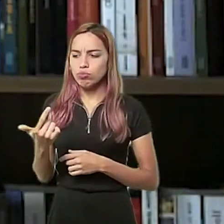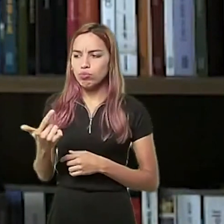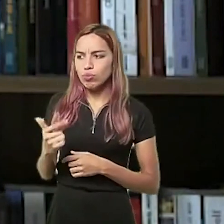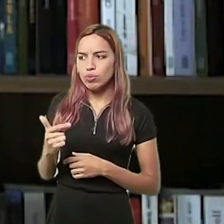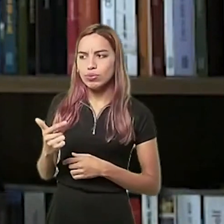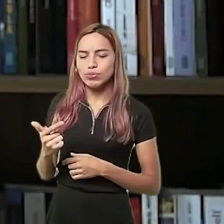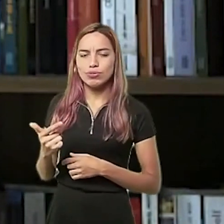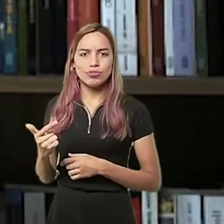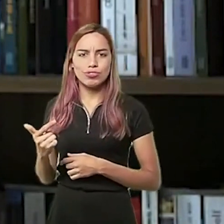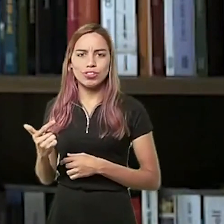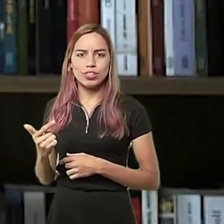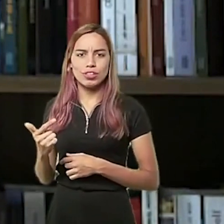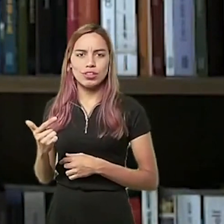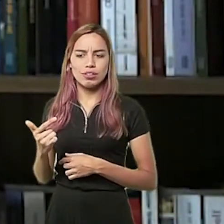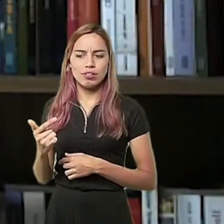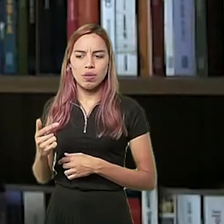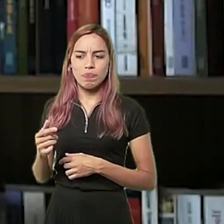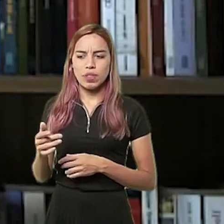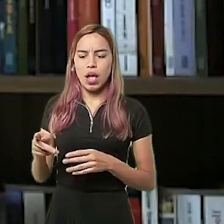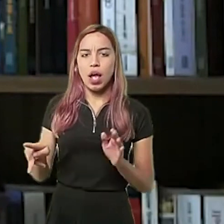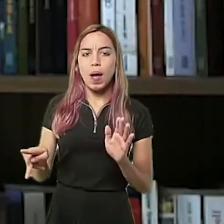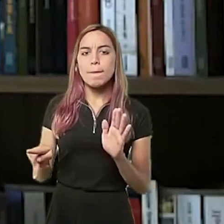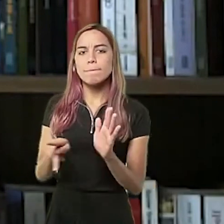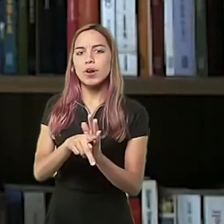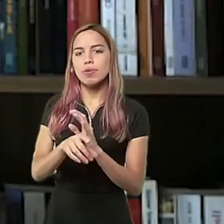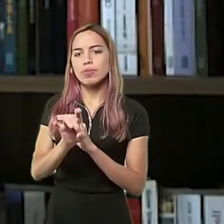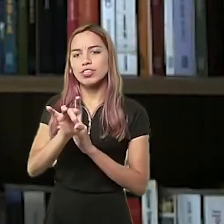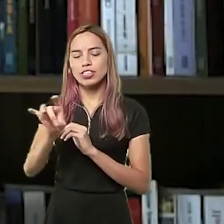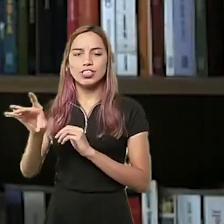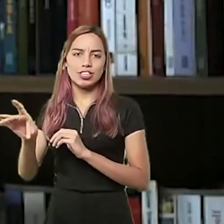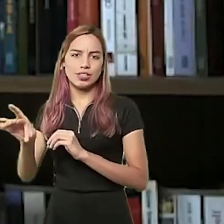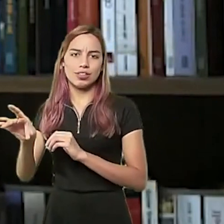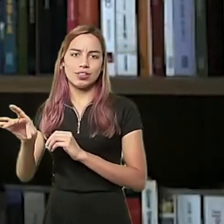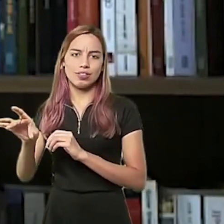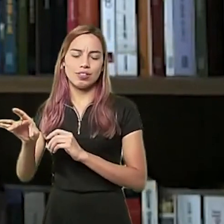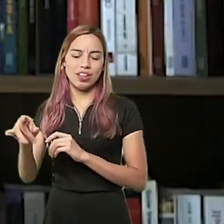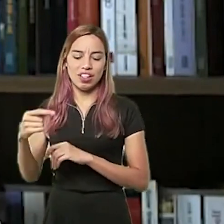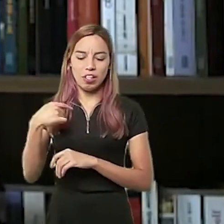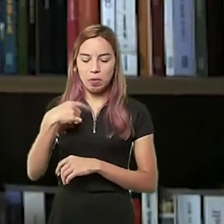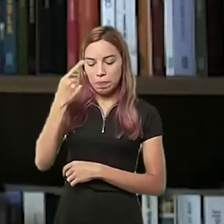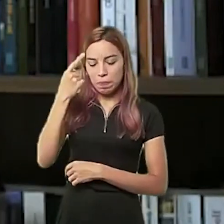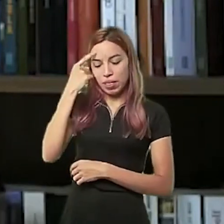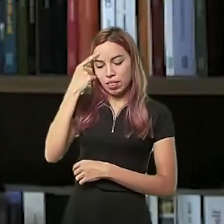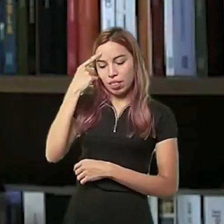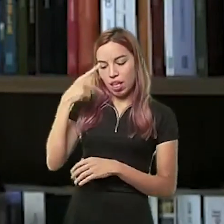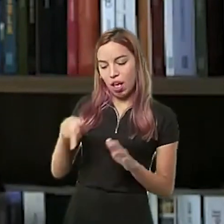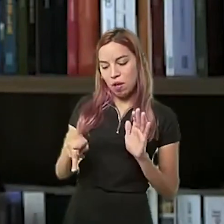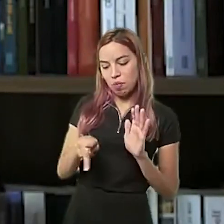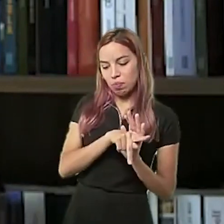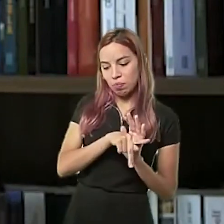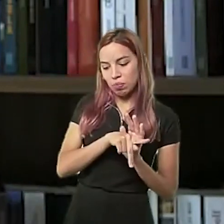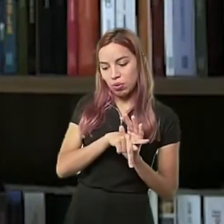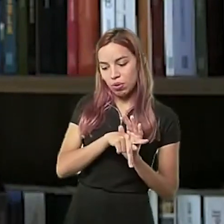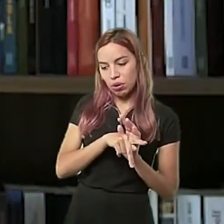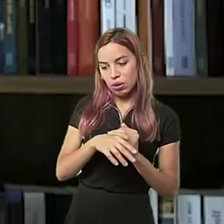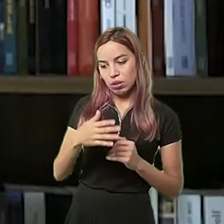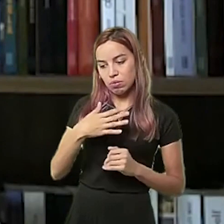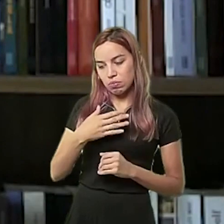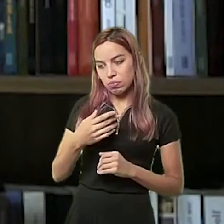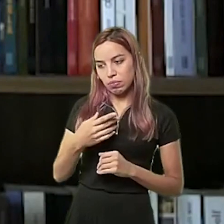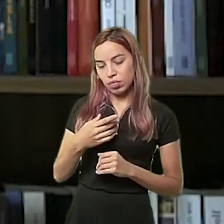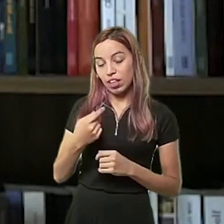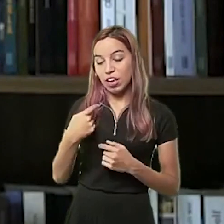muito própria. E qual a melhor maneira de contá-la? Para mim, seria a própria personagem contando essa